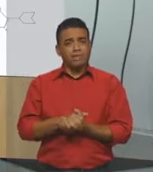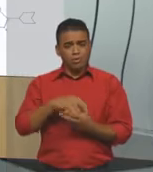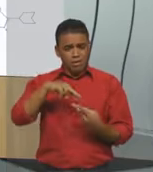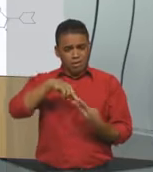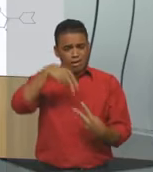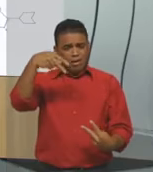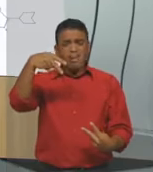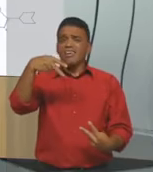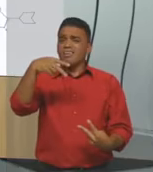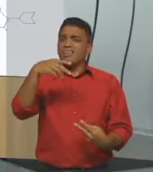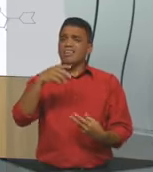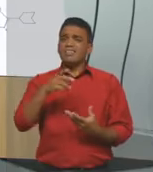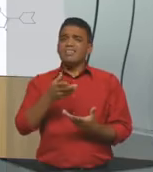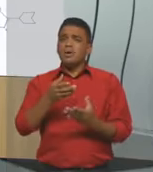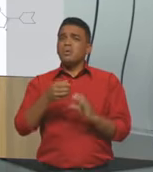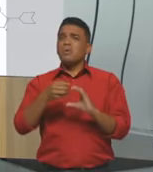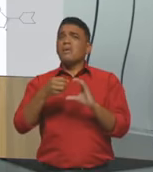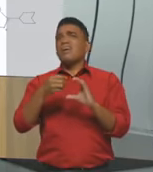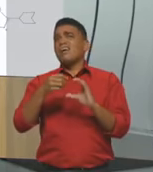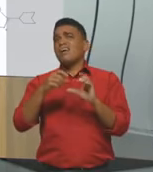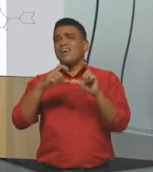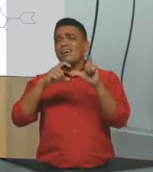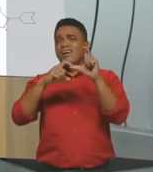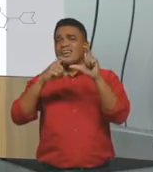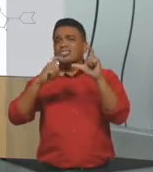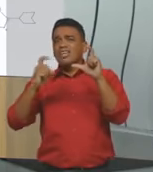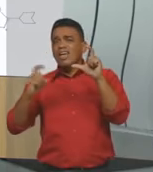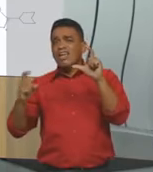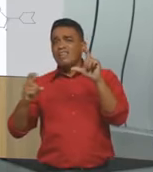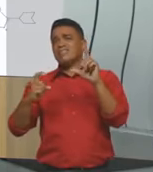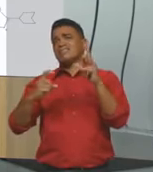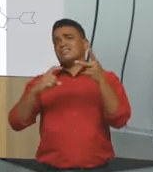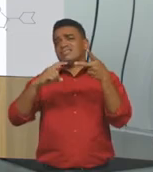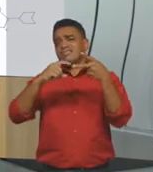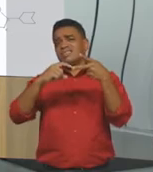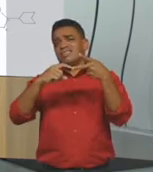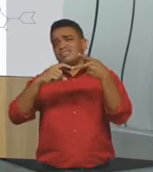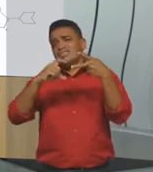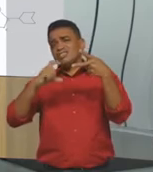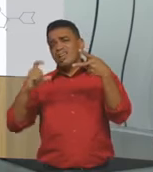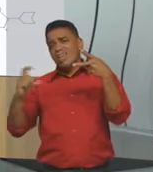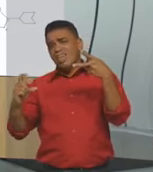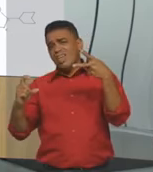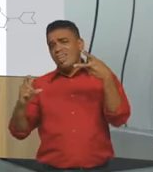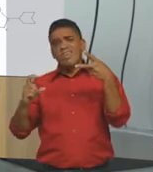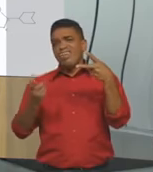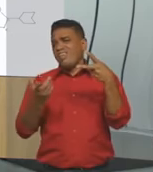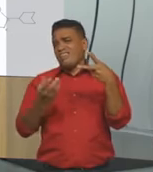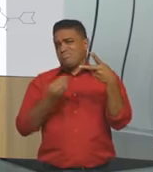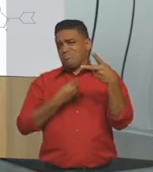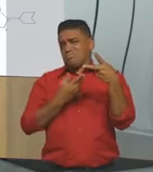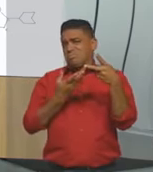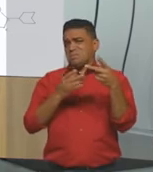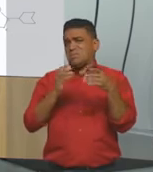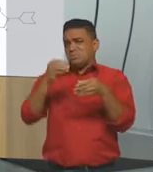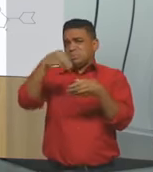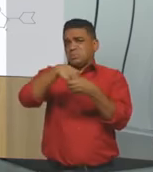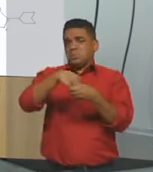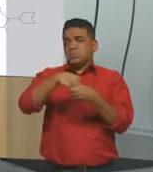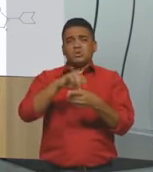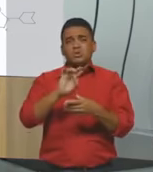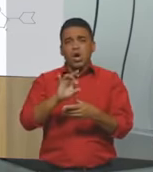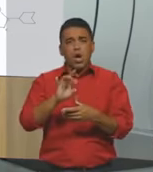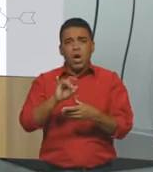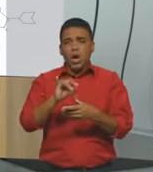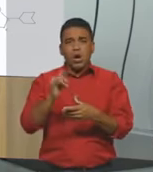genes inativos para dar estabilidade e tem algumas outras funções. O que nós vamos chamá-los de introns, tá?